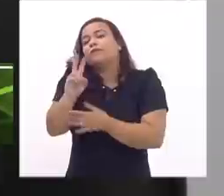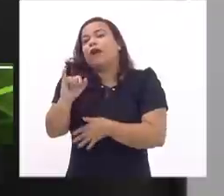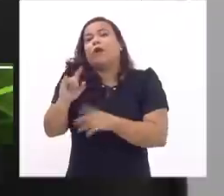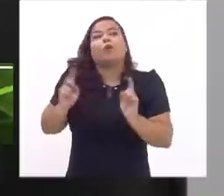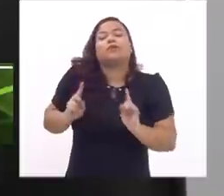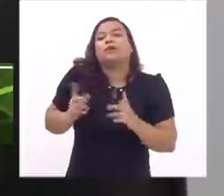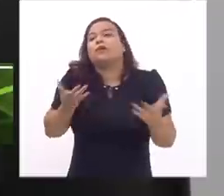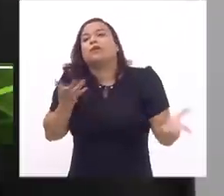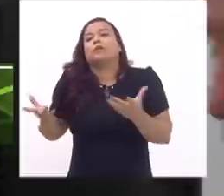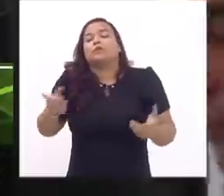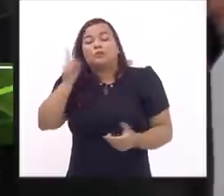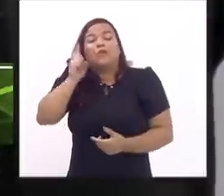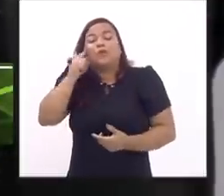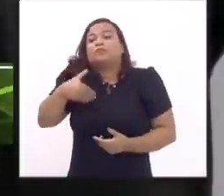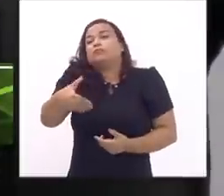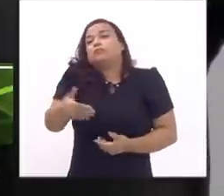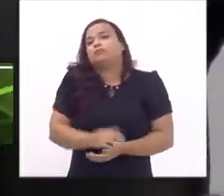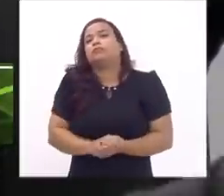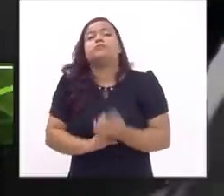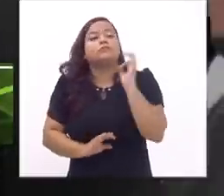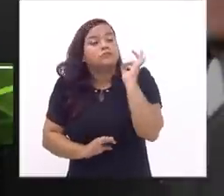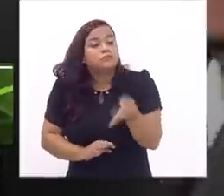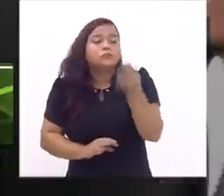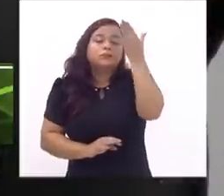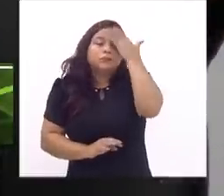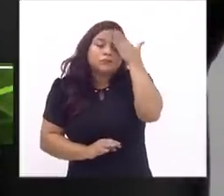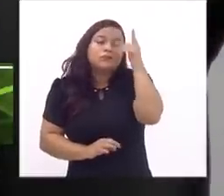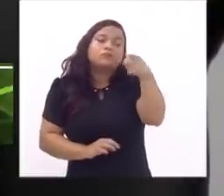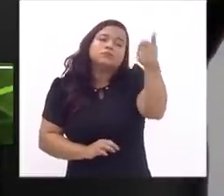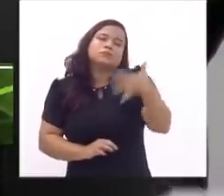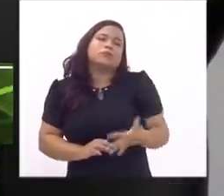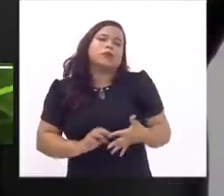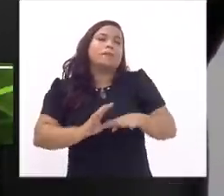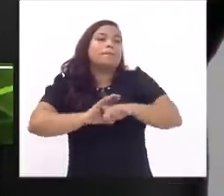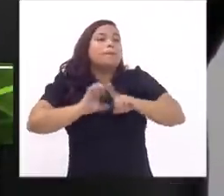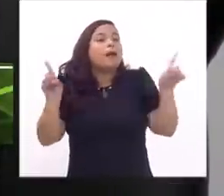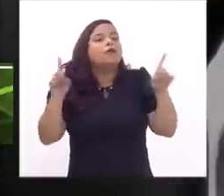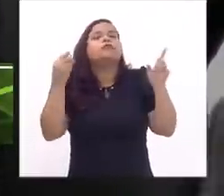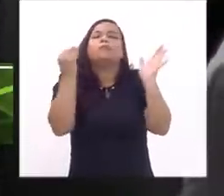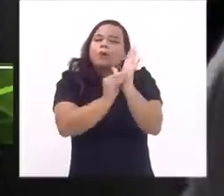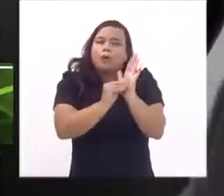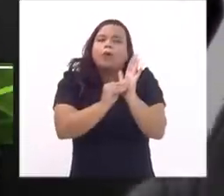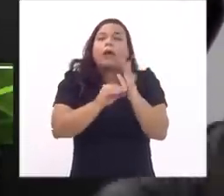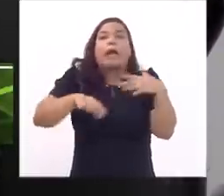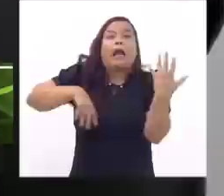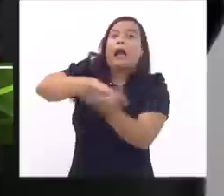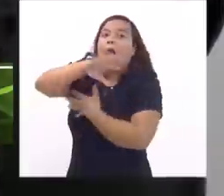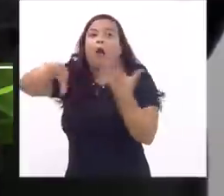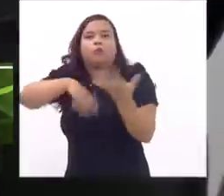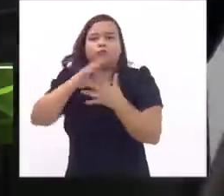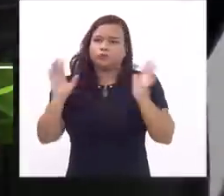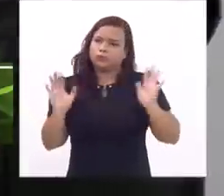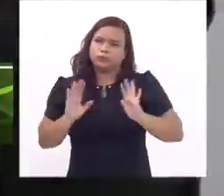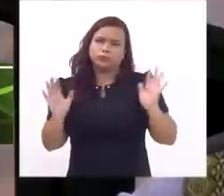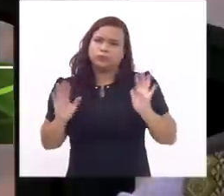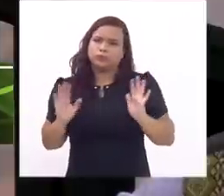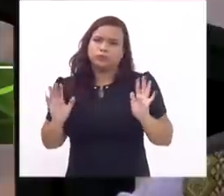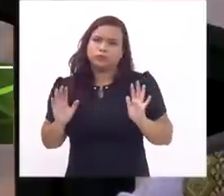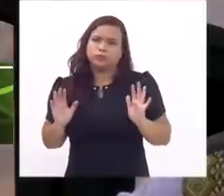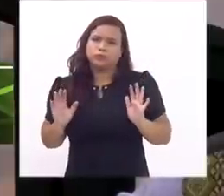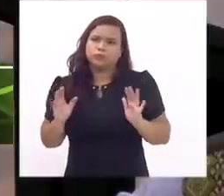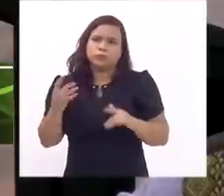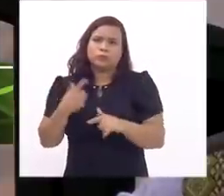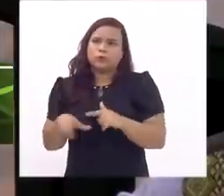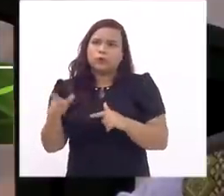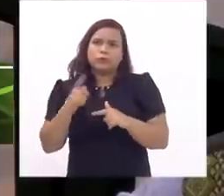fala perfeitamente, mas só vamos colocar o tamanho do problema do jeito que ele é. Caos, e eu entendo... Márcio, não é problema nenhum. O Estado